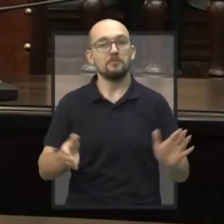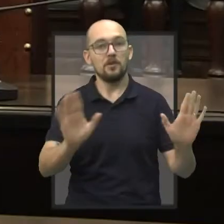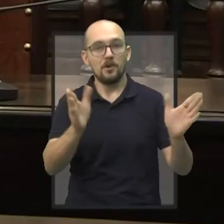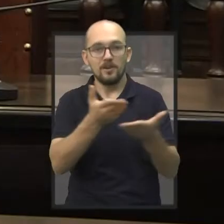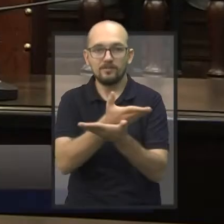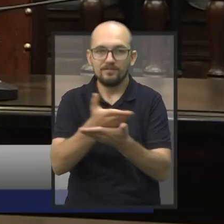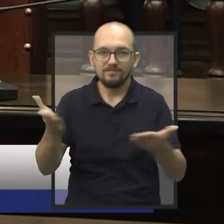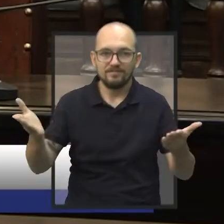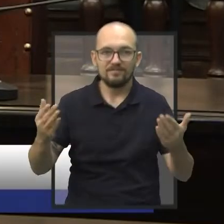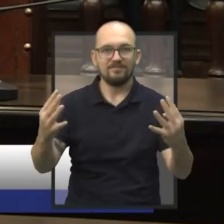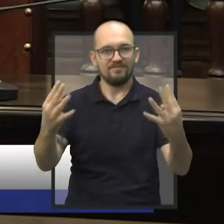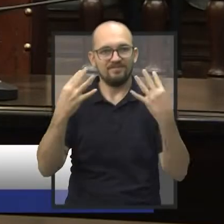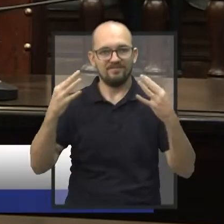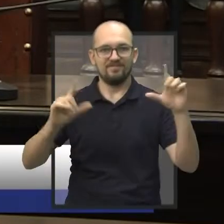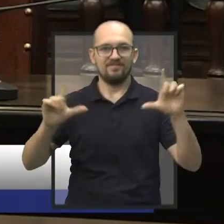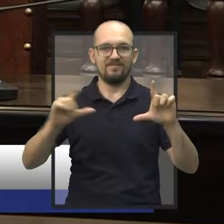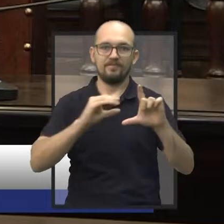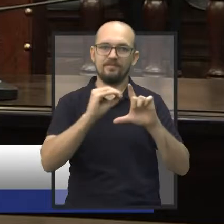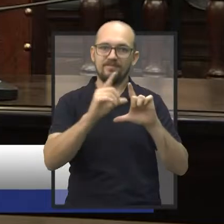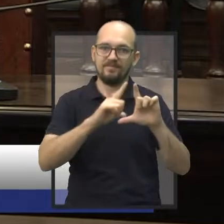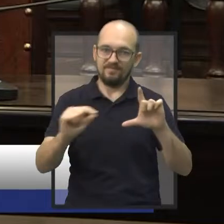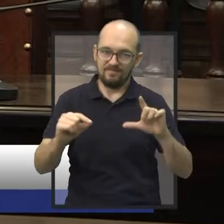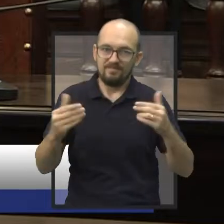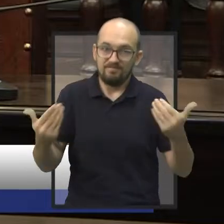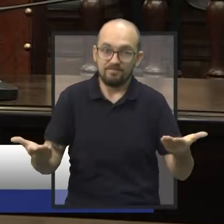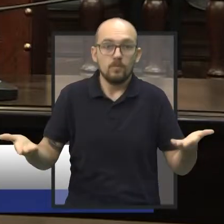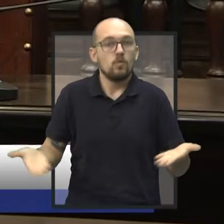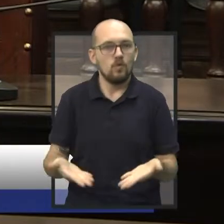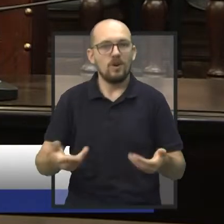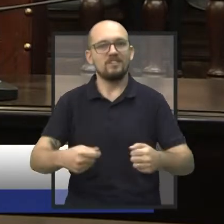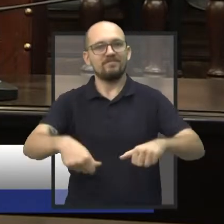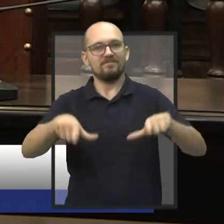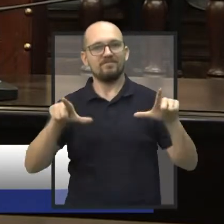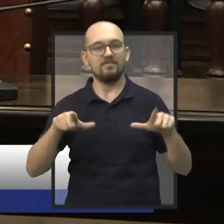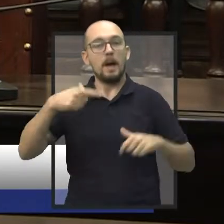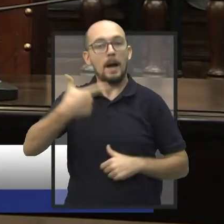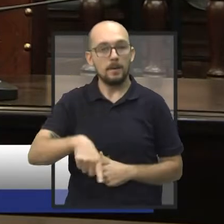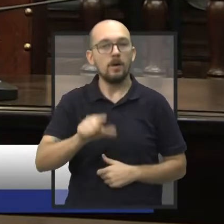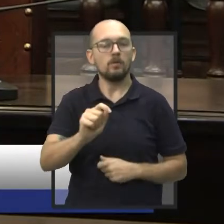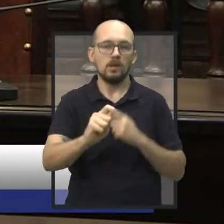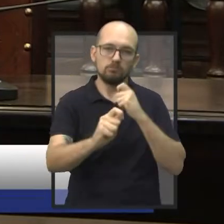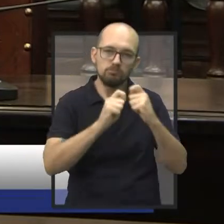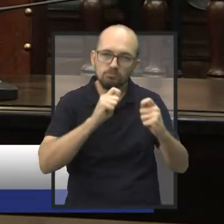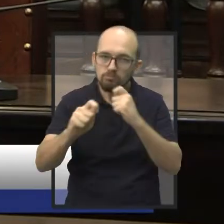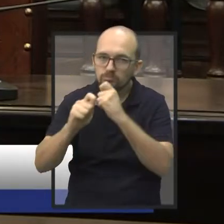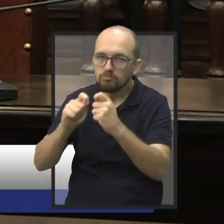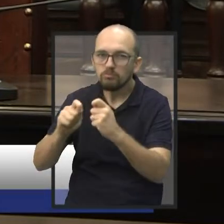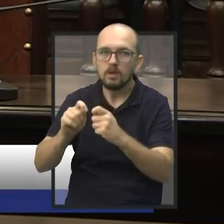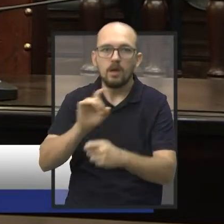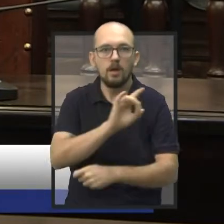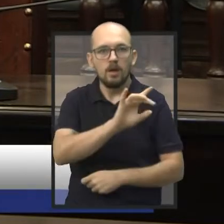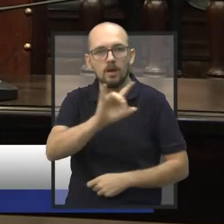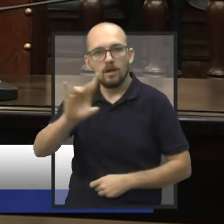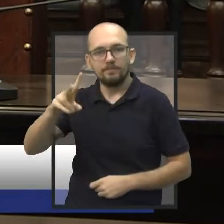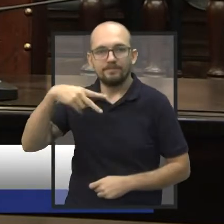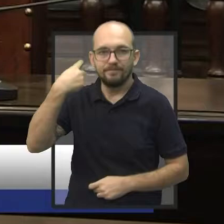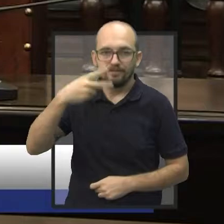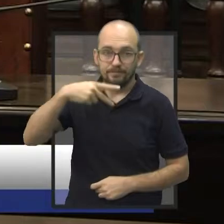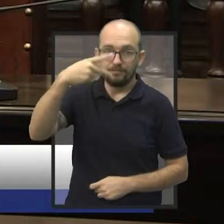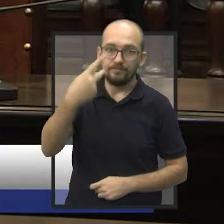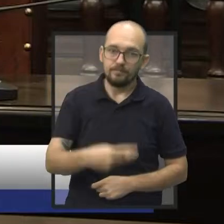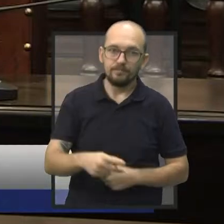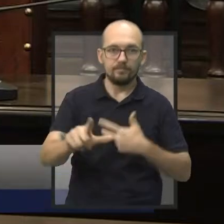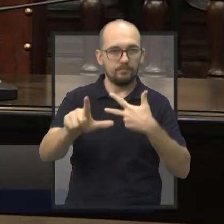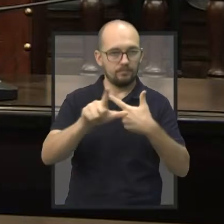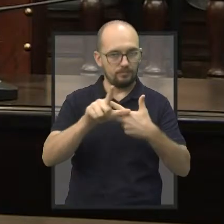Olá para você ligado na TV Câmara Jaú, está entrando no ar mais uma rodada de entrevistas com os parlamentares que compõem